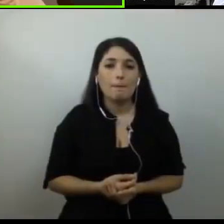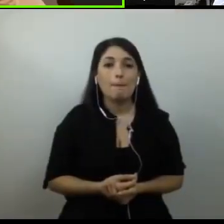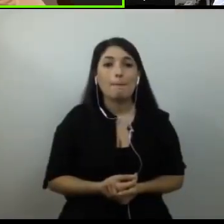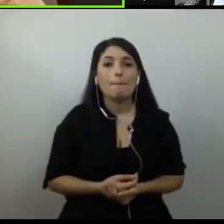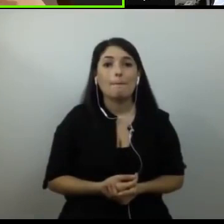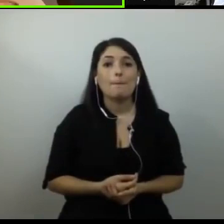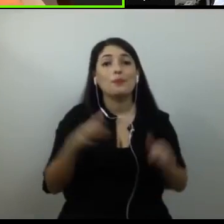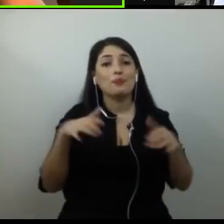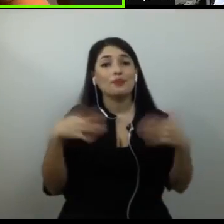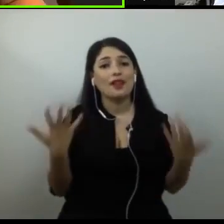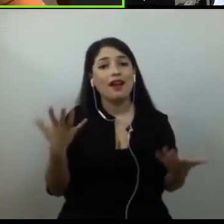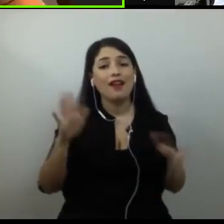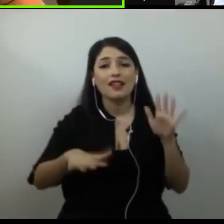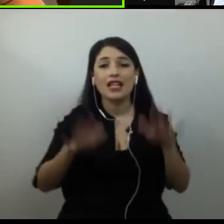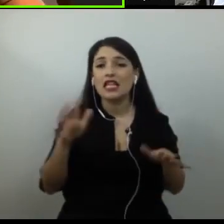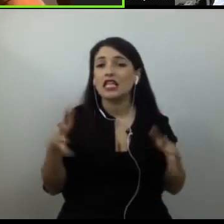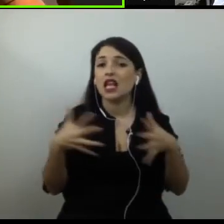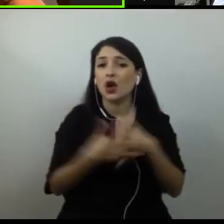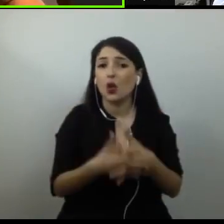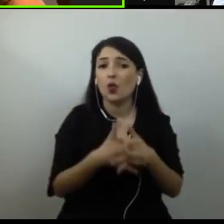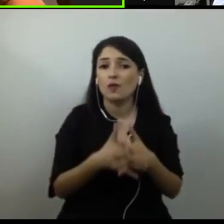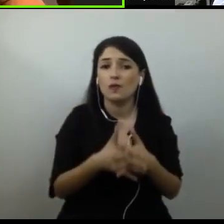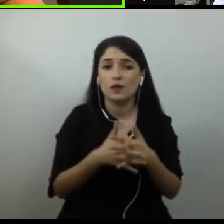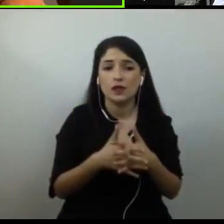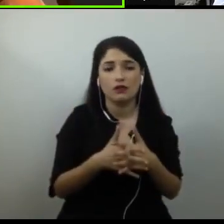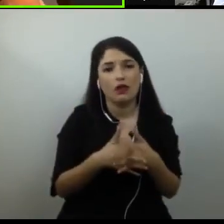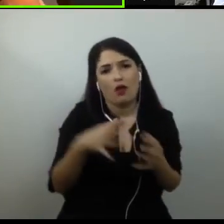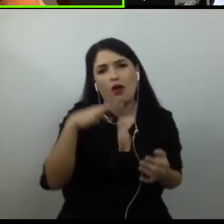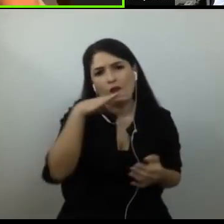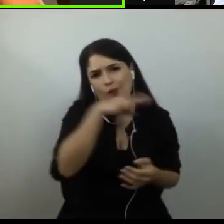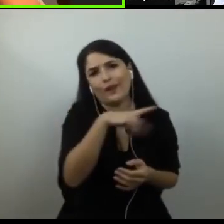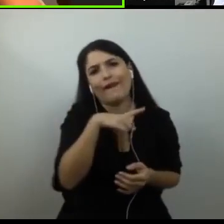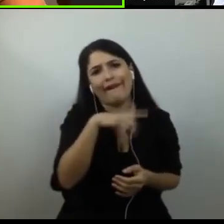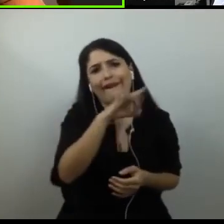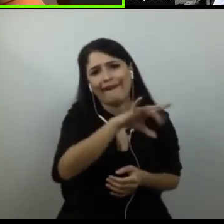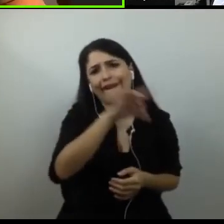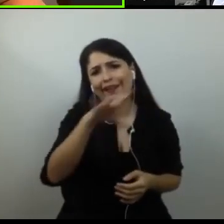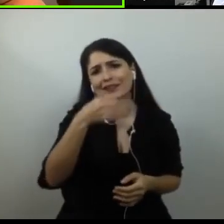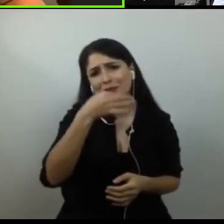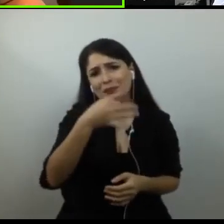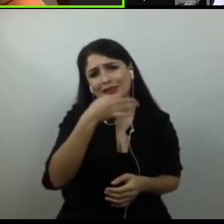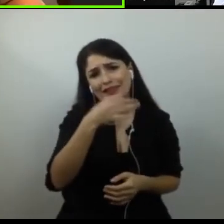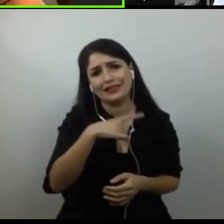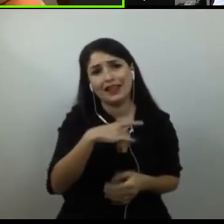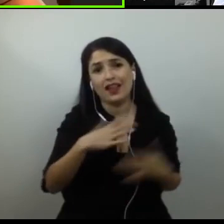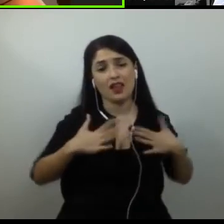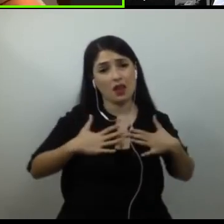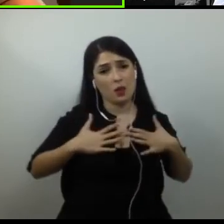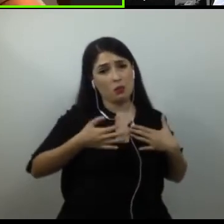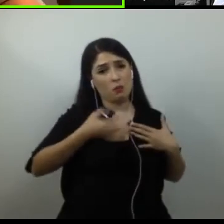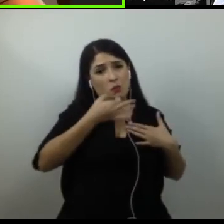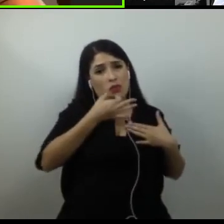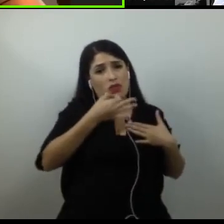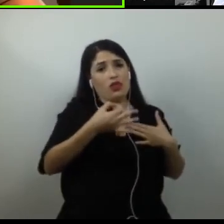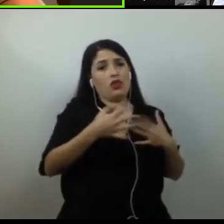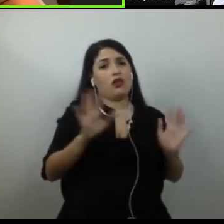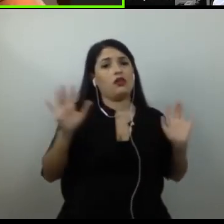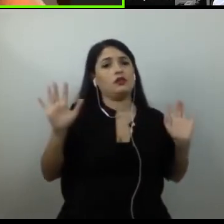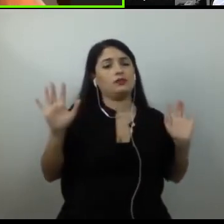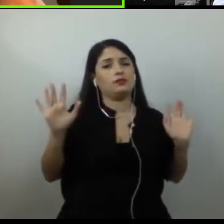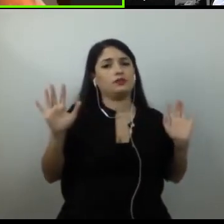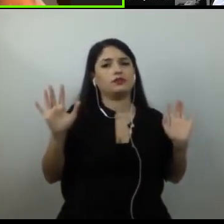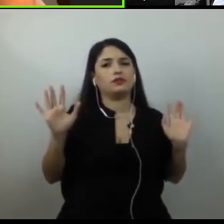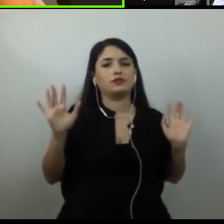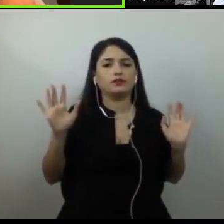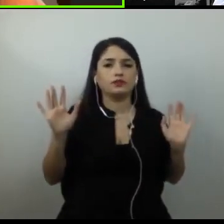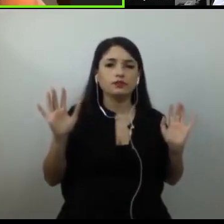uma confusão. Quer dizer, cada um tem o direito de ter a sua opinião e eu quis expressar a minha. Eu lamentei